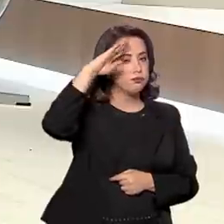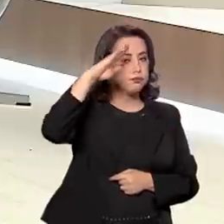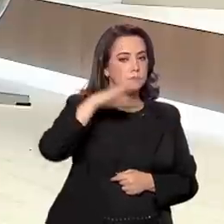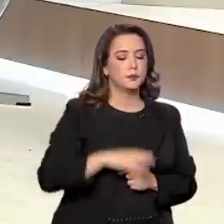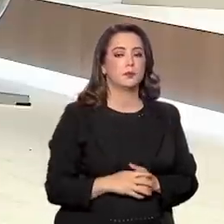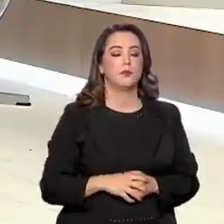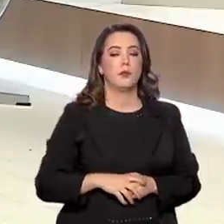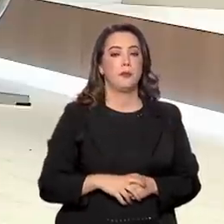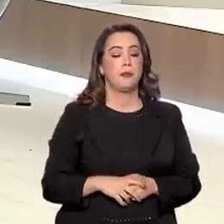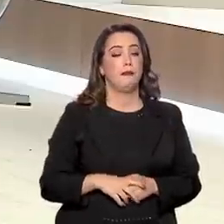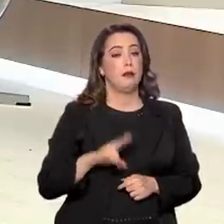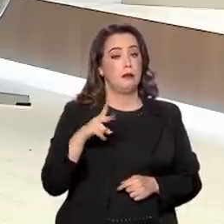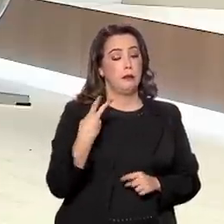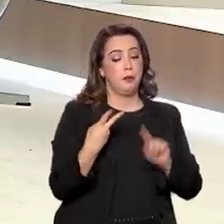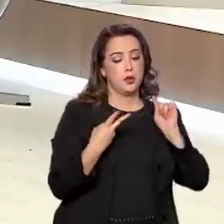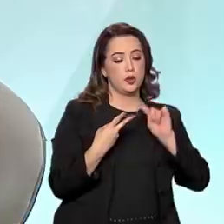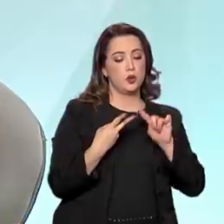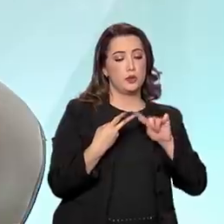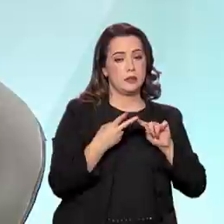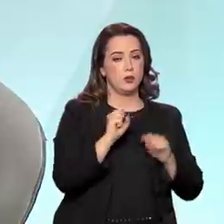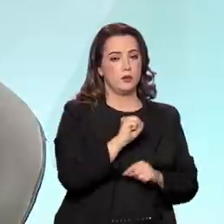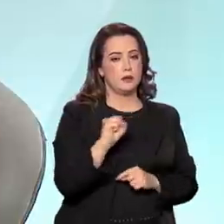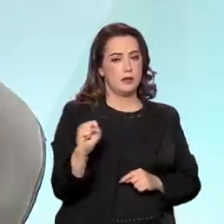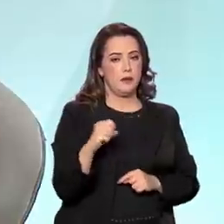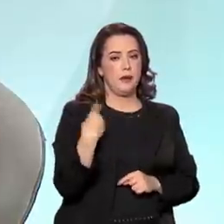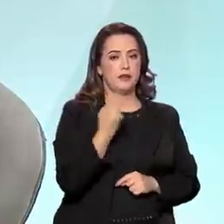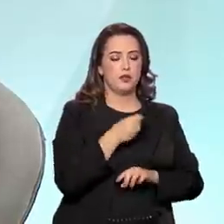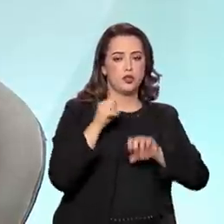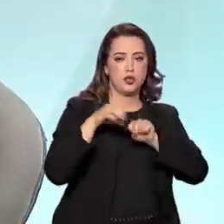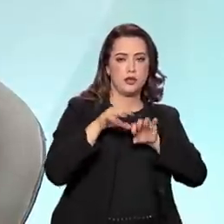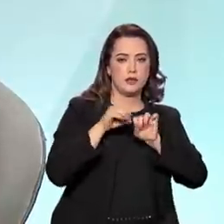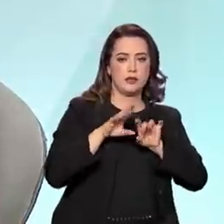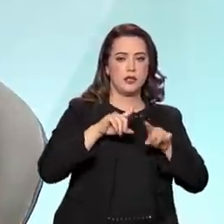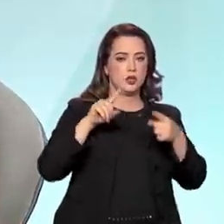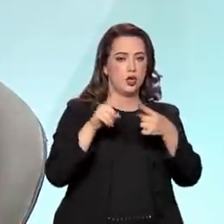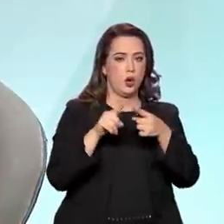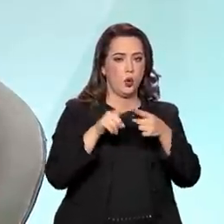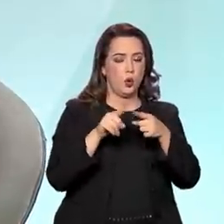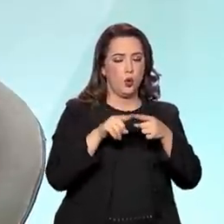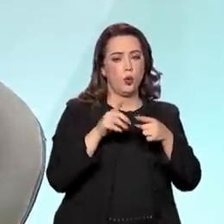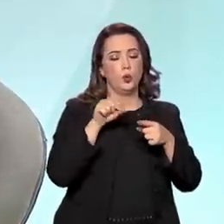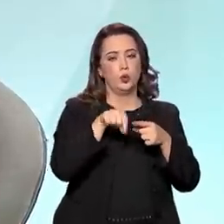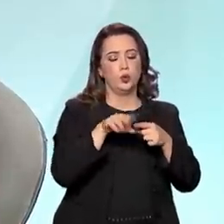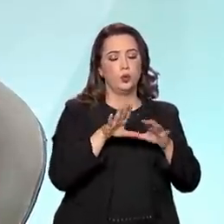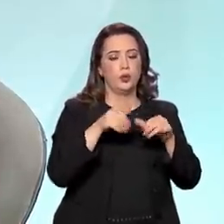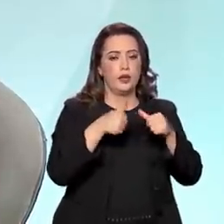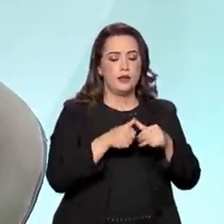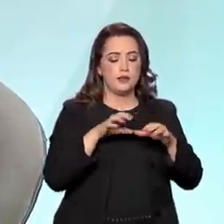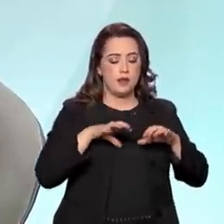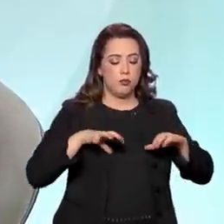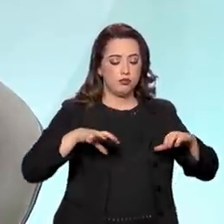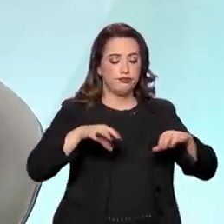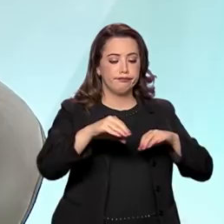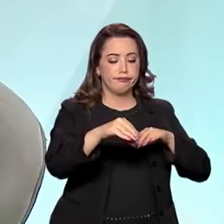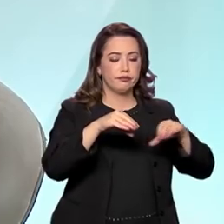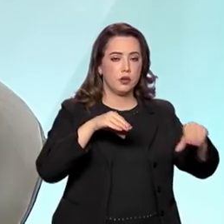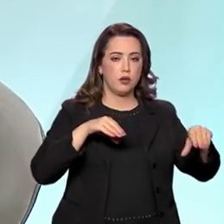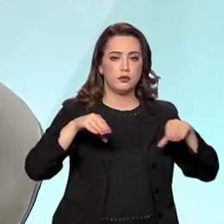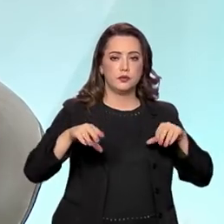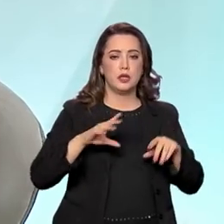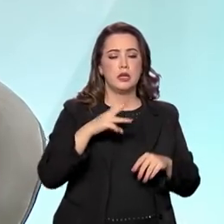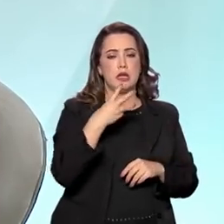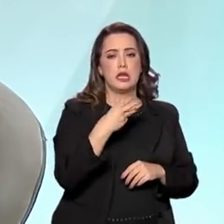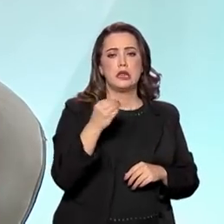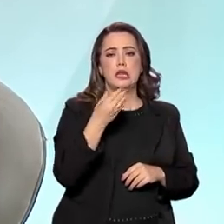semestre a gente já faz a instrução dentro das frações ele começa com a fração menor que a nível pelotão são trinta